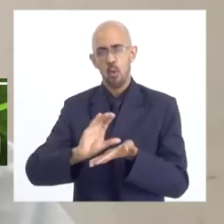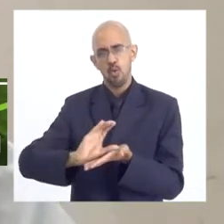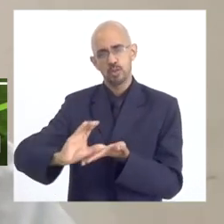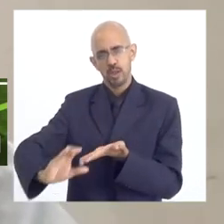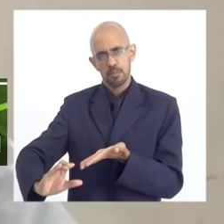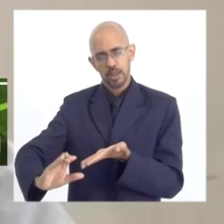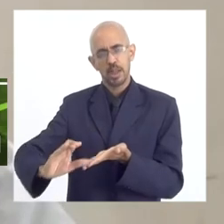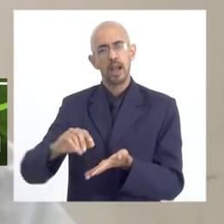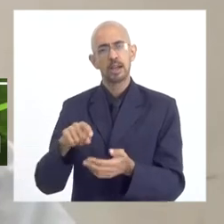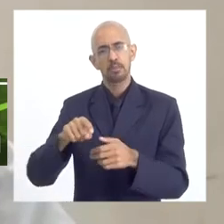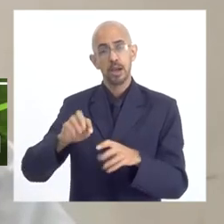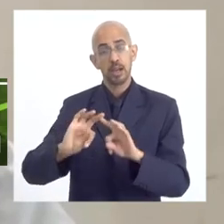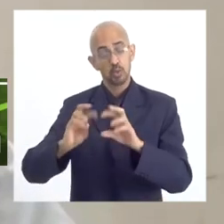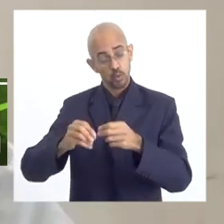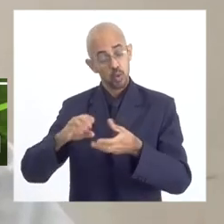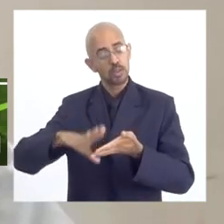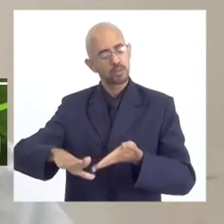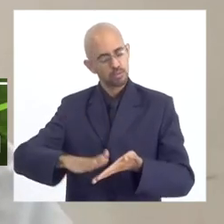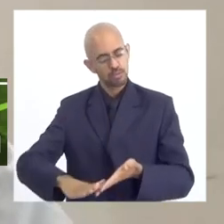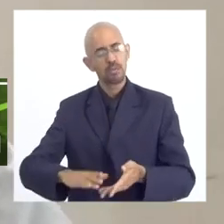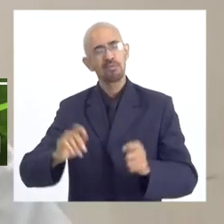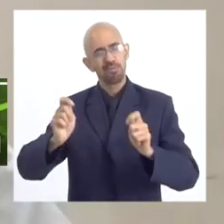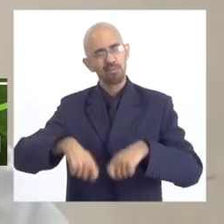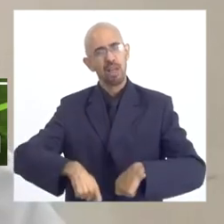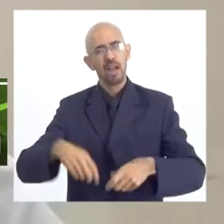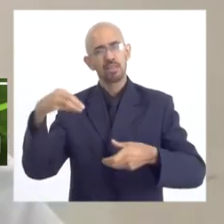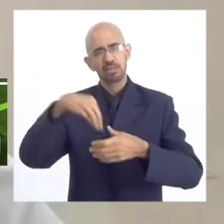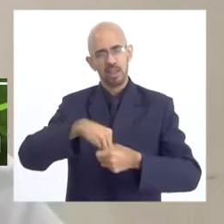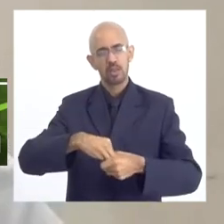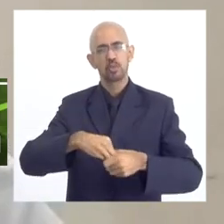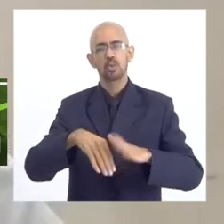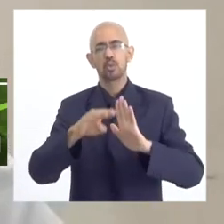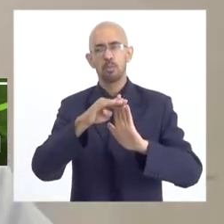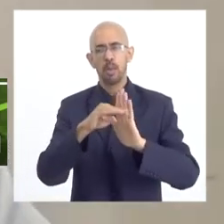despesas caibam dentro do valor atribuído no plano.